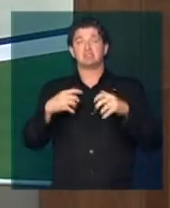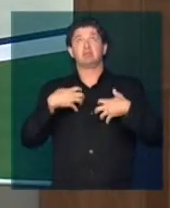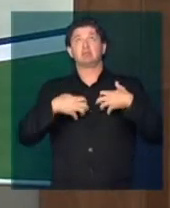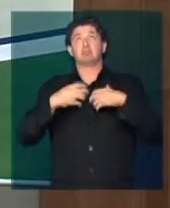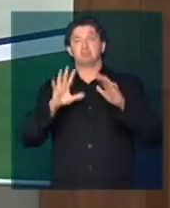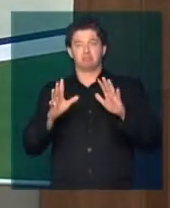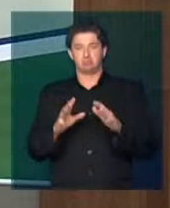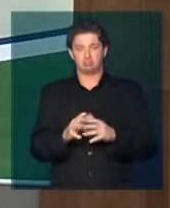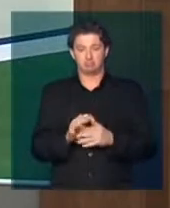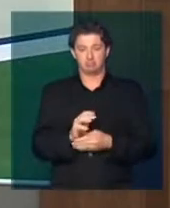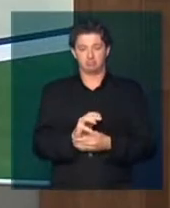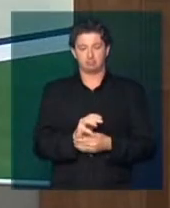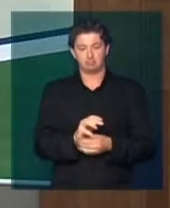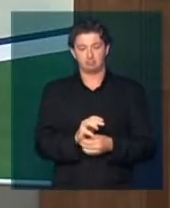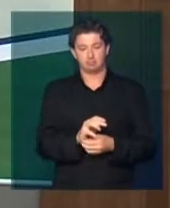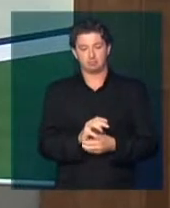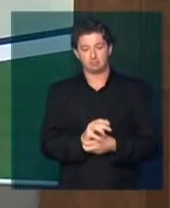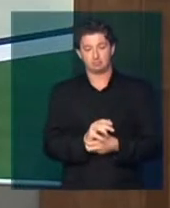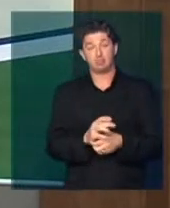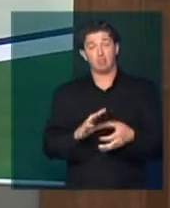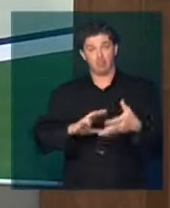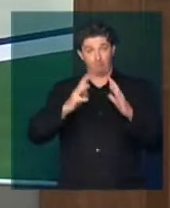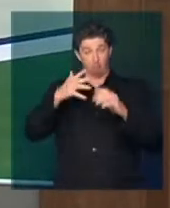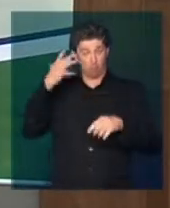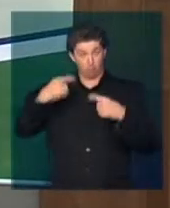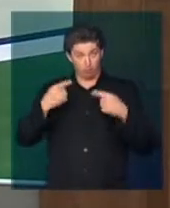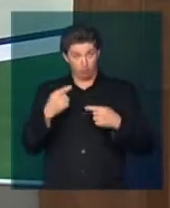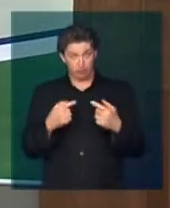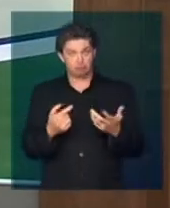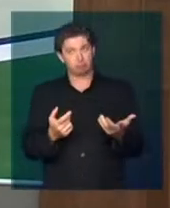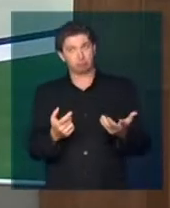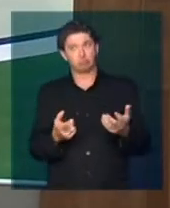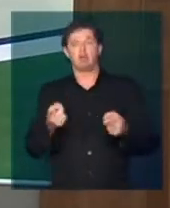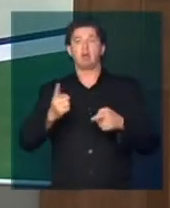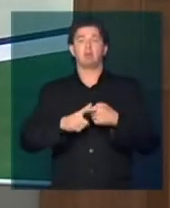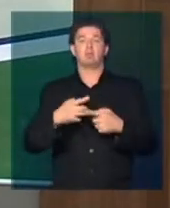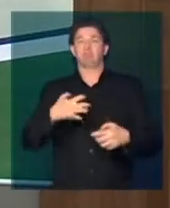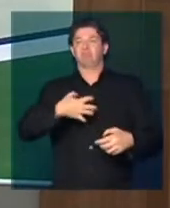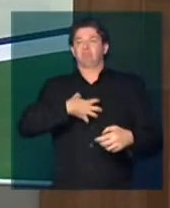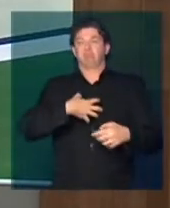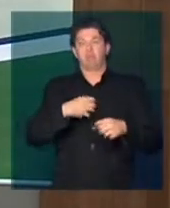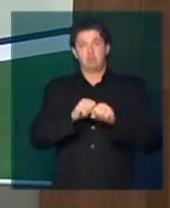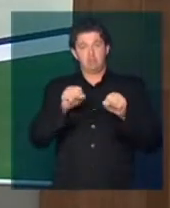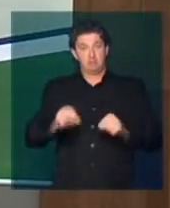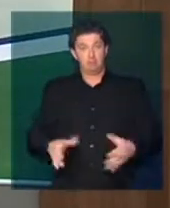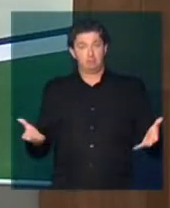receio. Bom, se nós vamos fazer uma reforma política, é porque nós estamos insatisfeitos com o sistema atual.